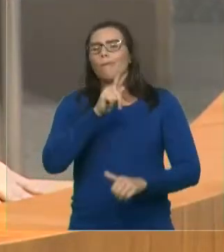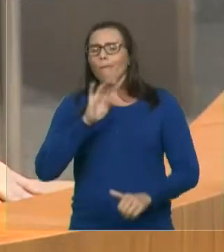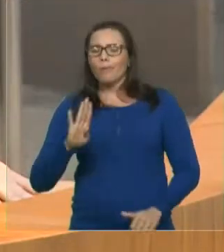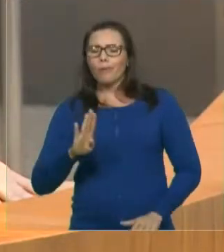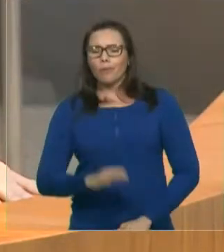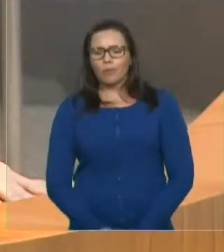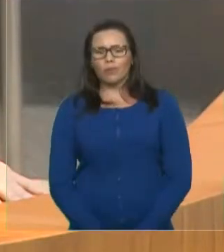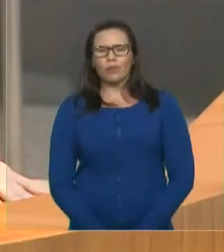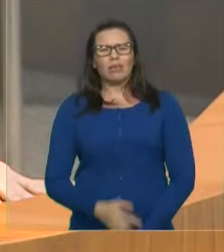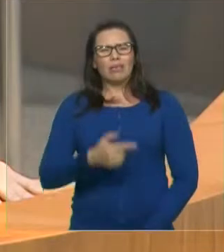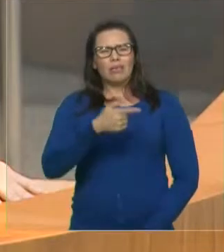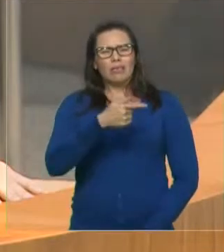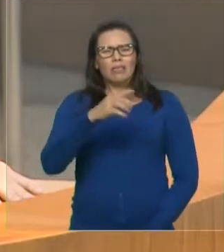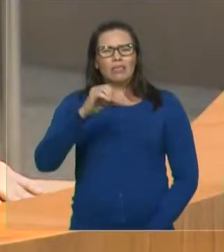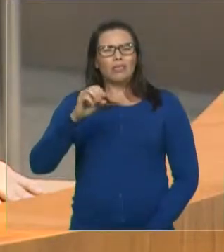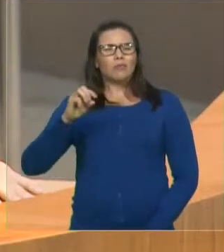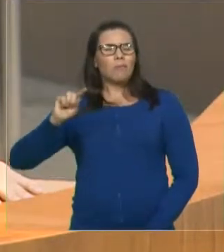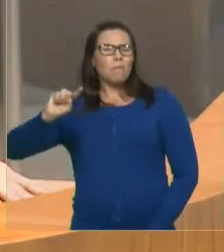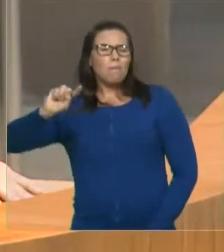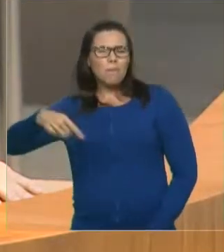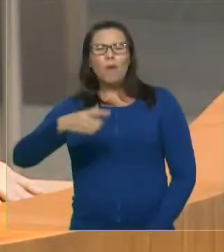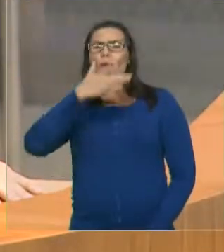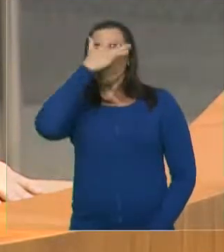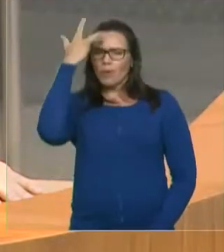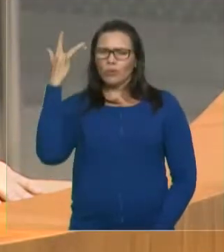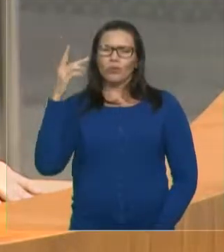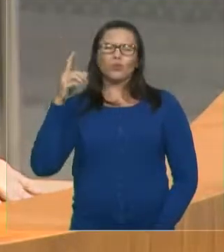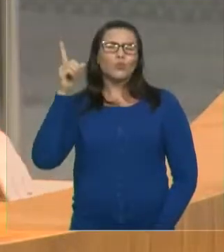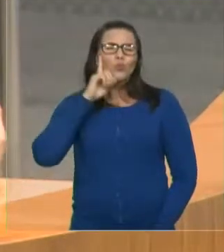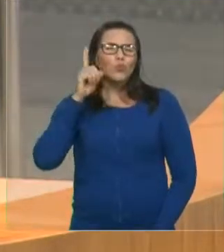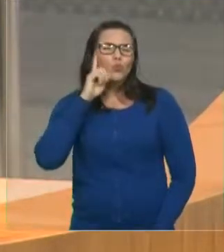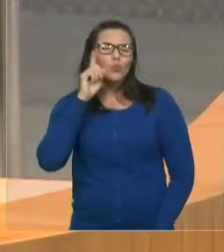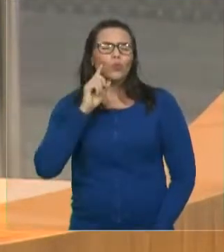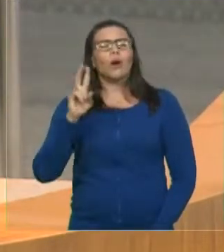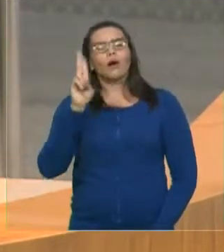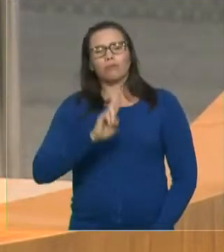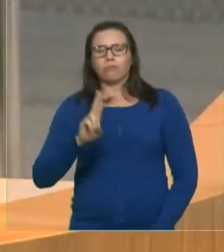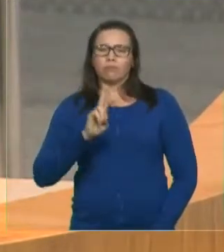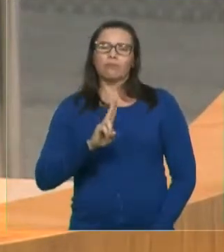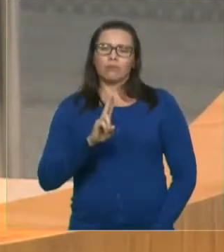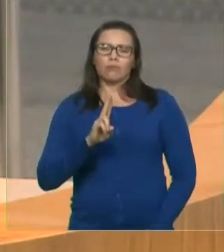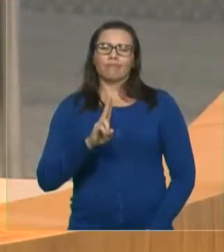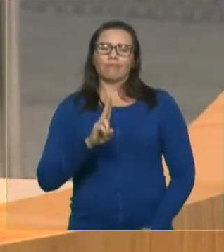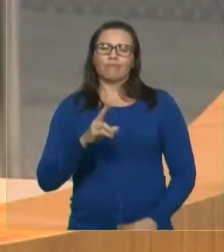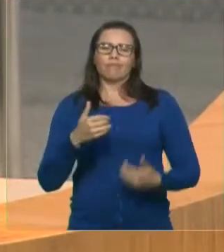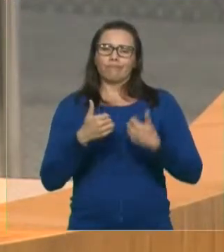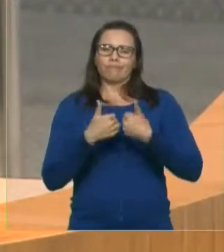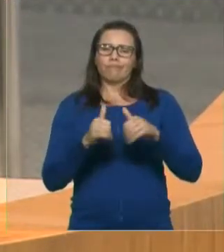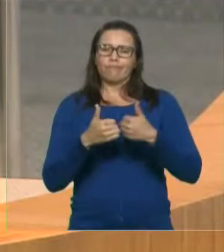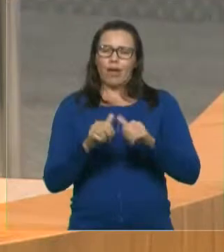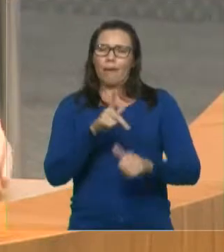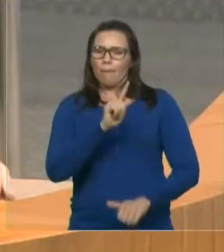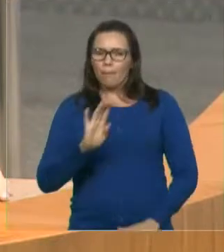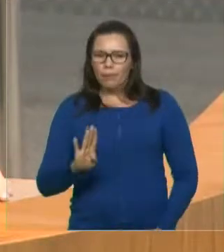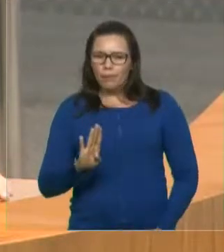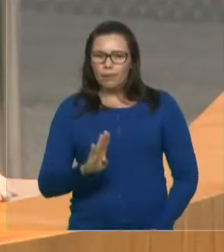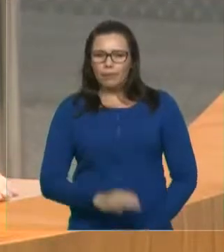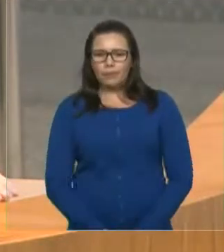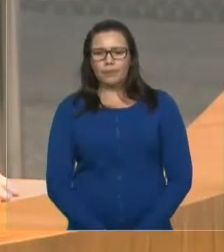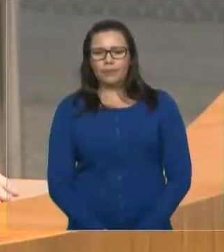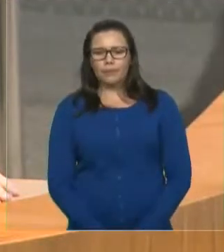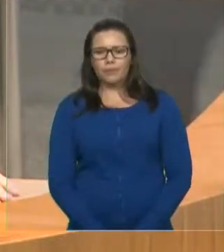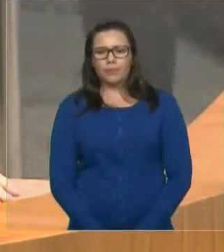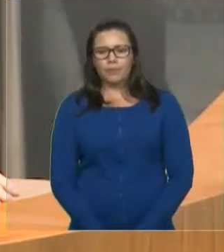utilizam o transporte público em nossa cidade. E eu trago aqui um discurso, um depoimento,